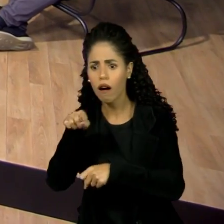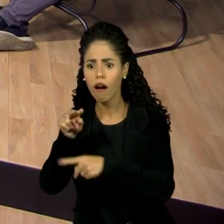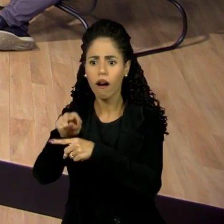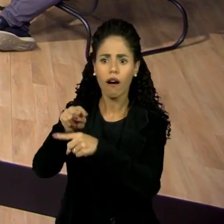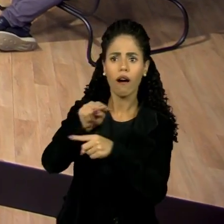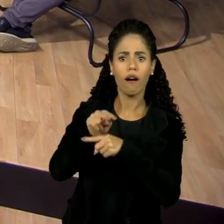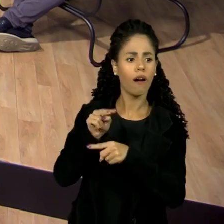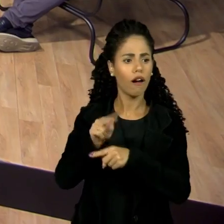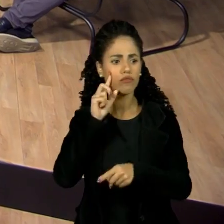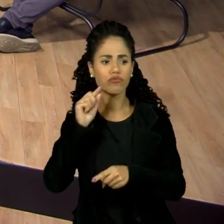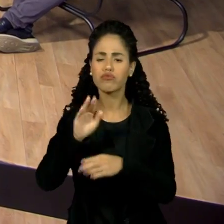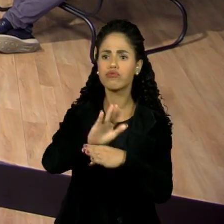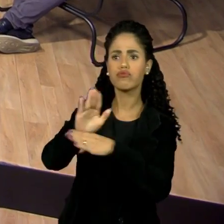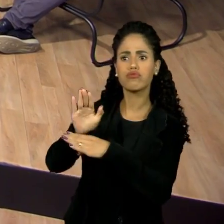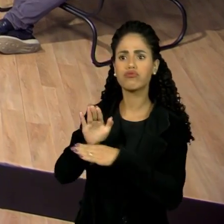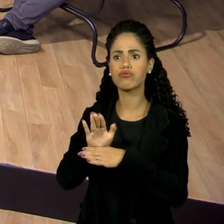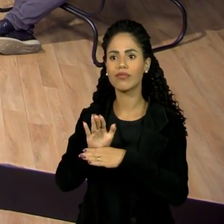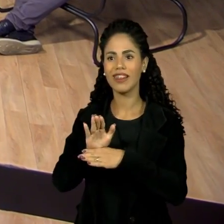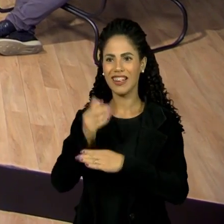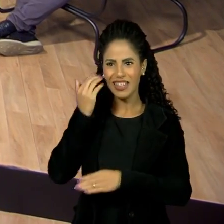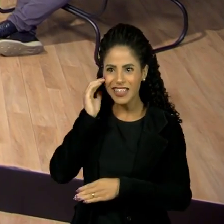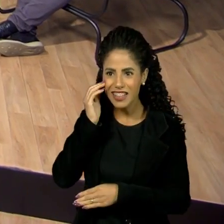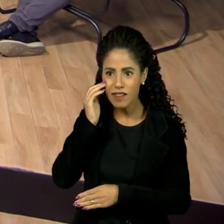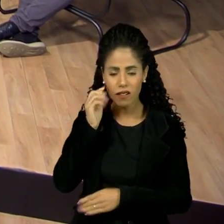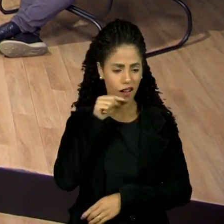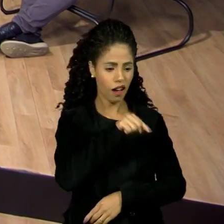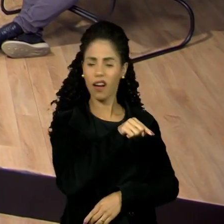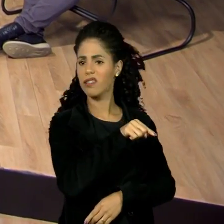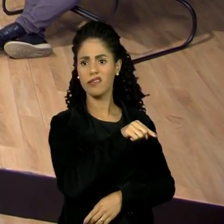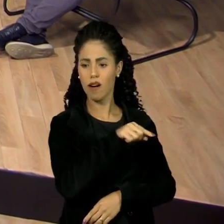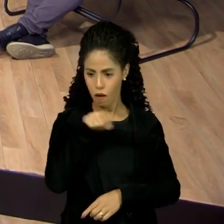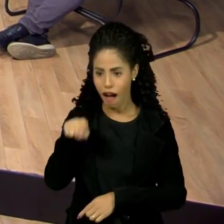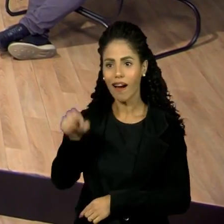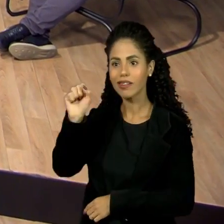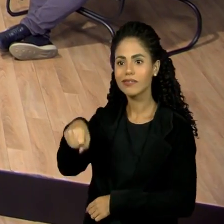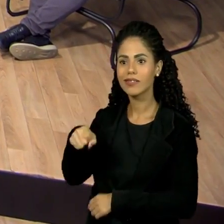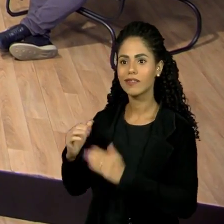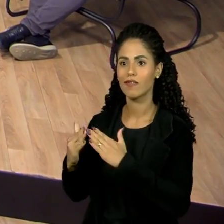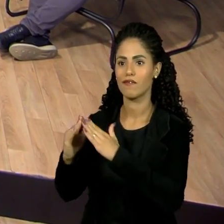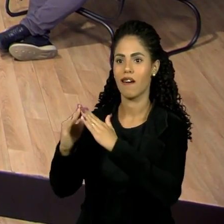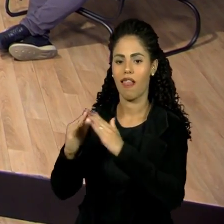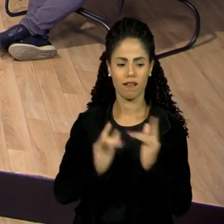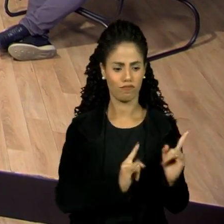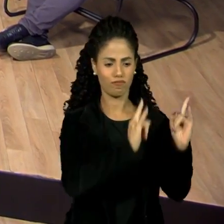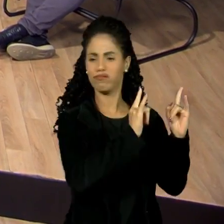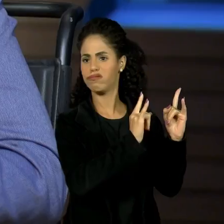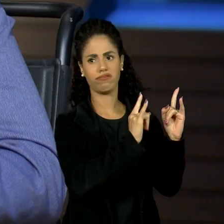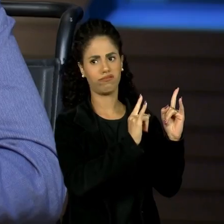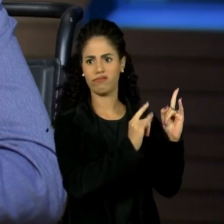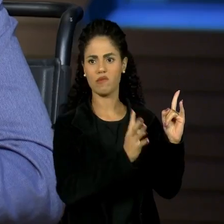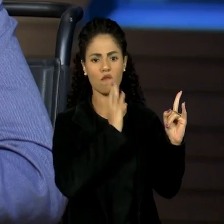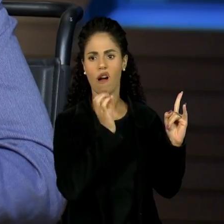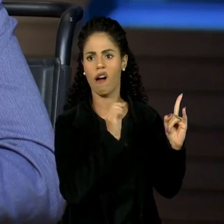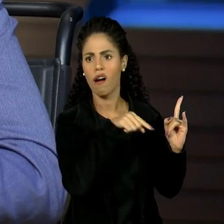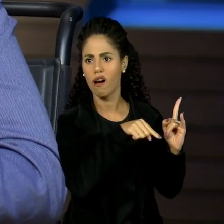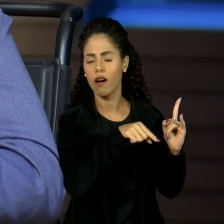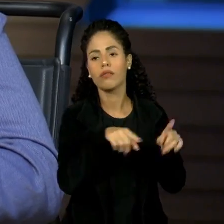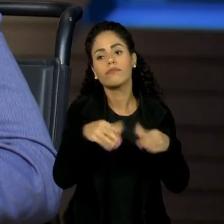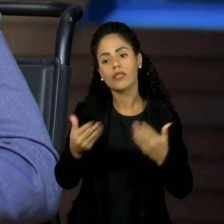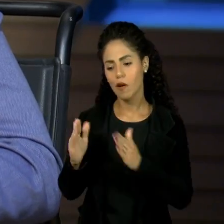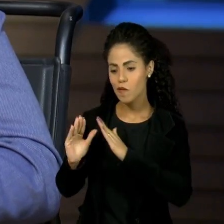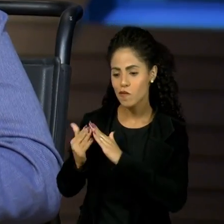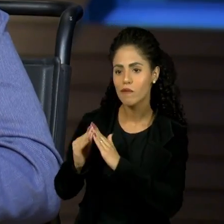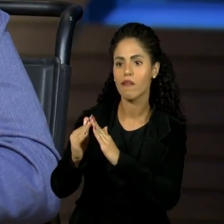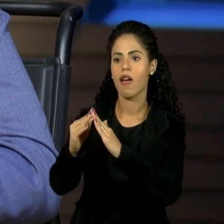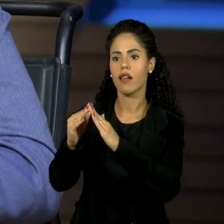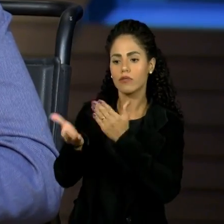Então, construir esse capital social, ele vai muito além de ser favela, de ser